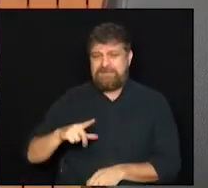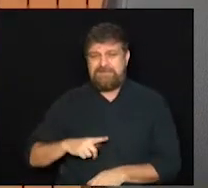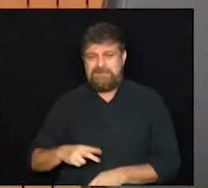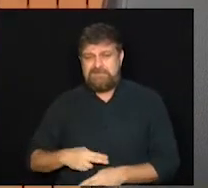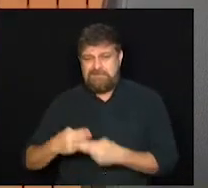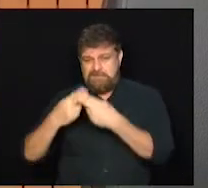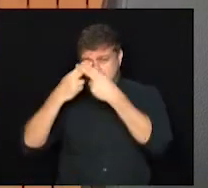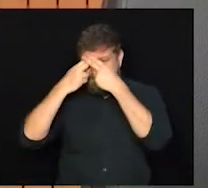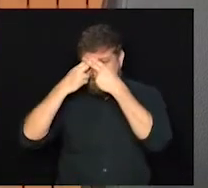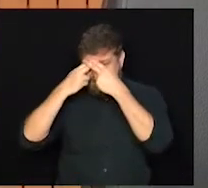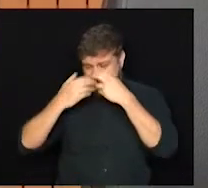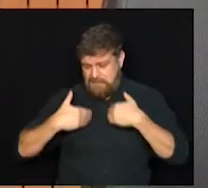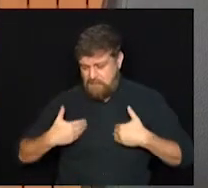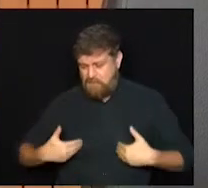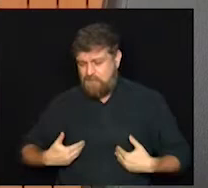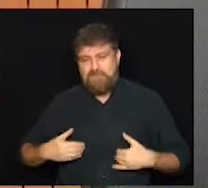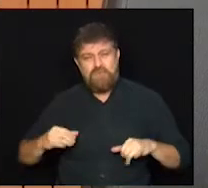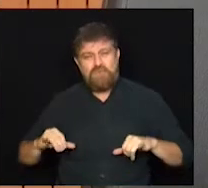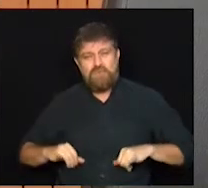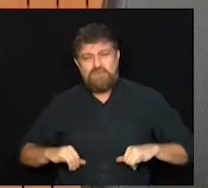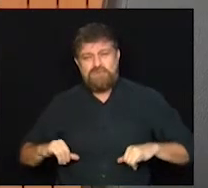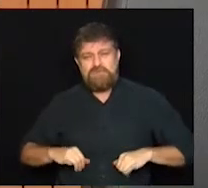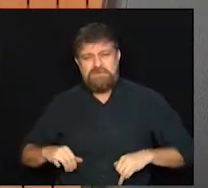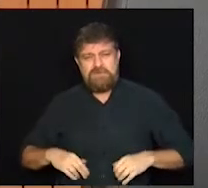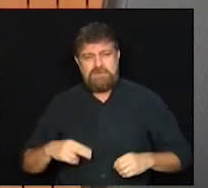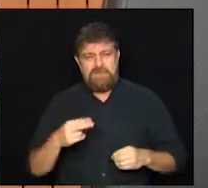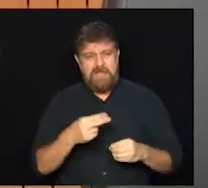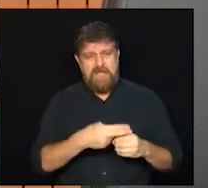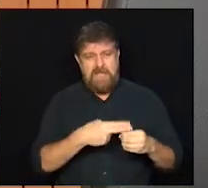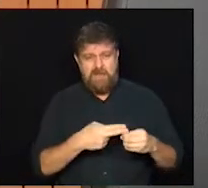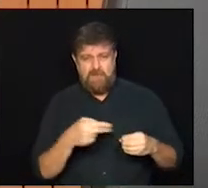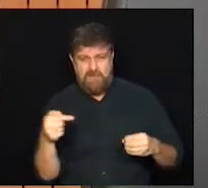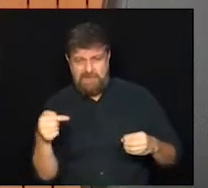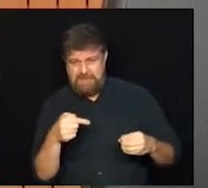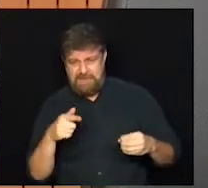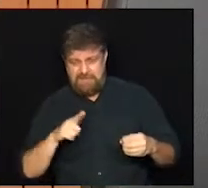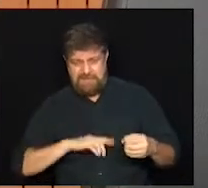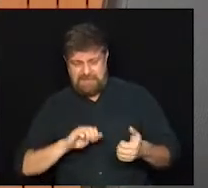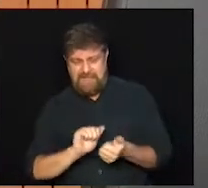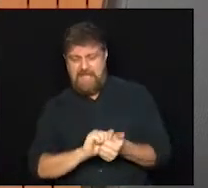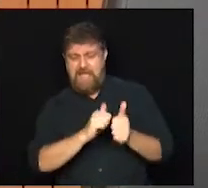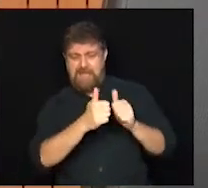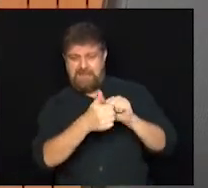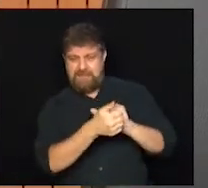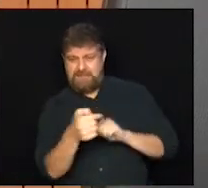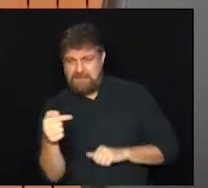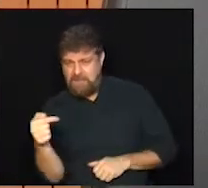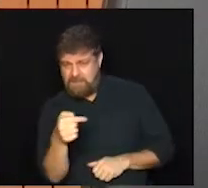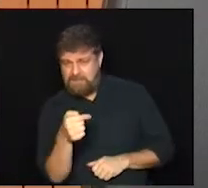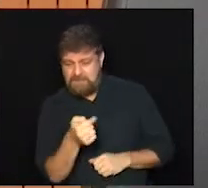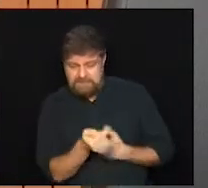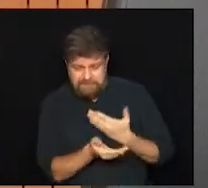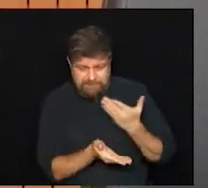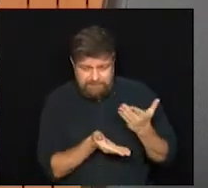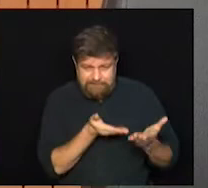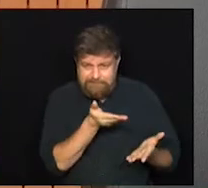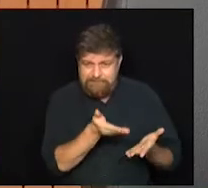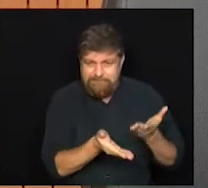né? A Unicamp também está se adequando para fazer esse tratamento dos